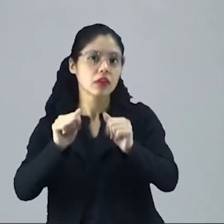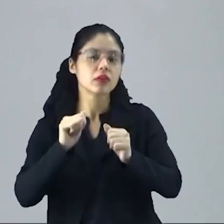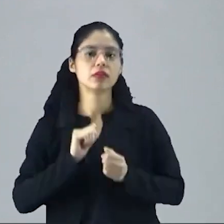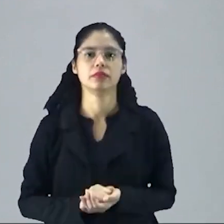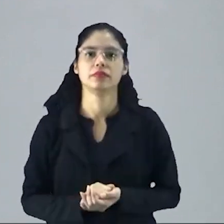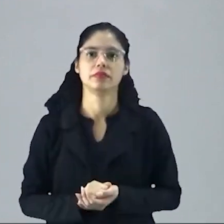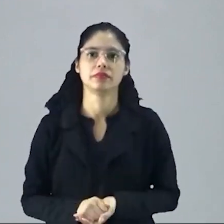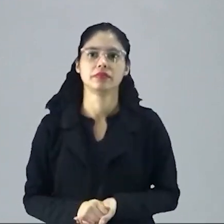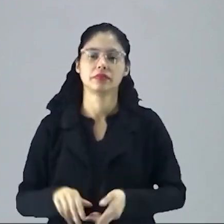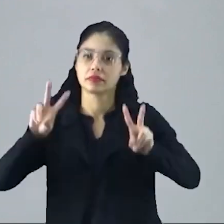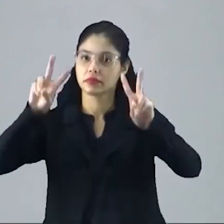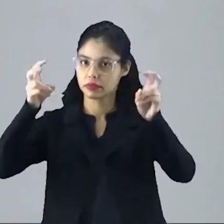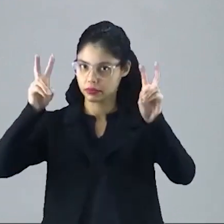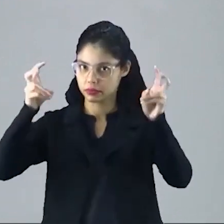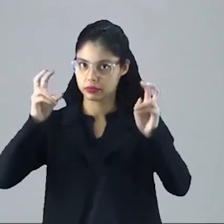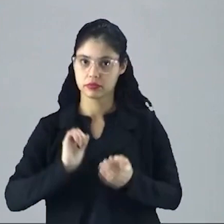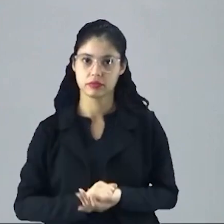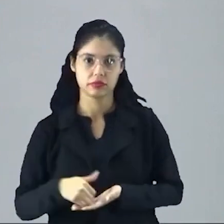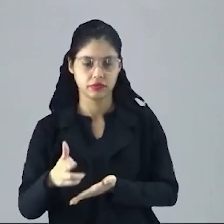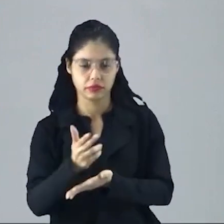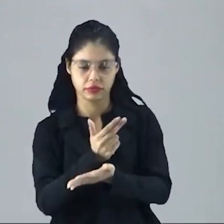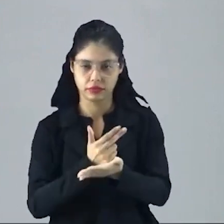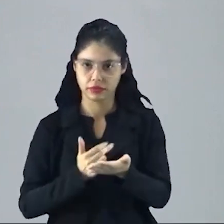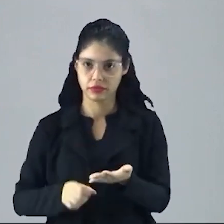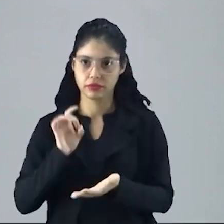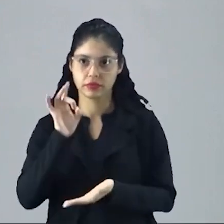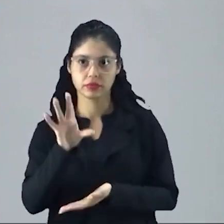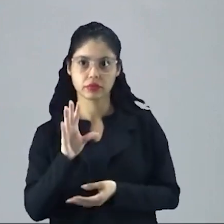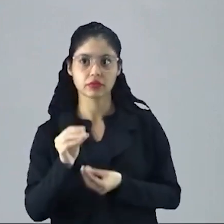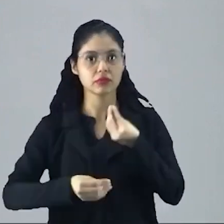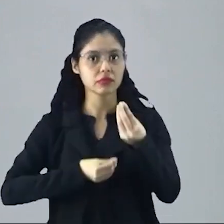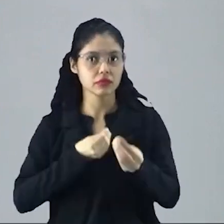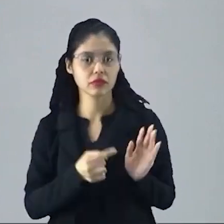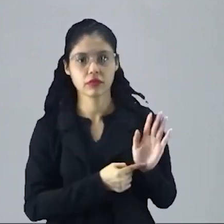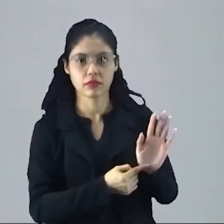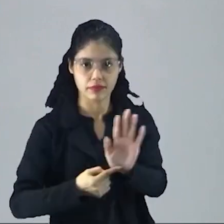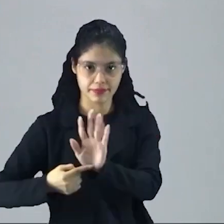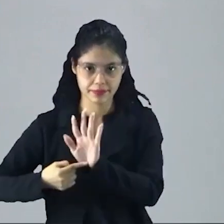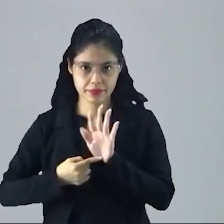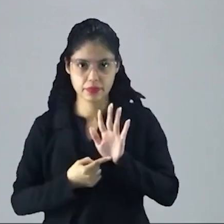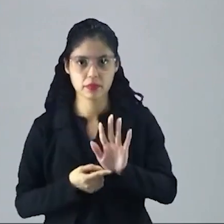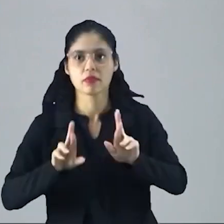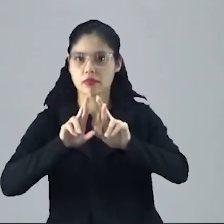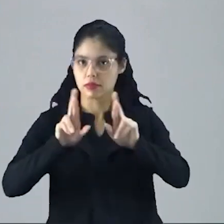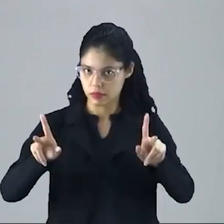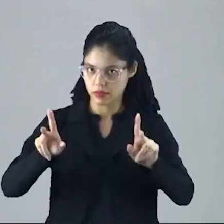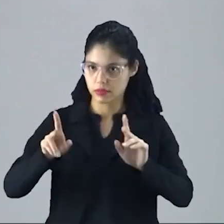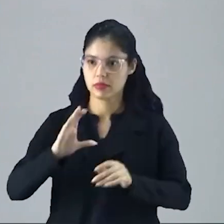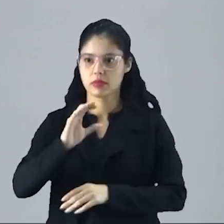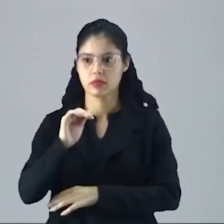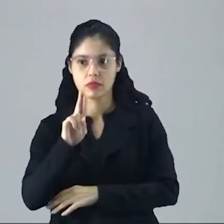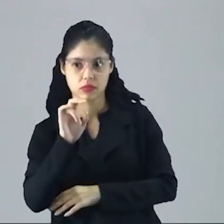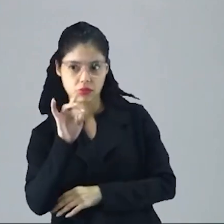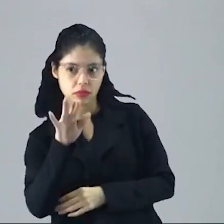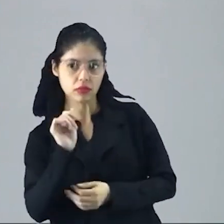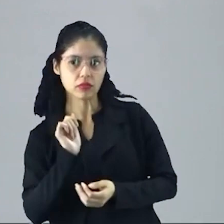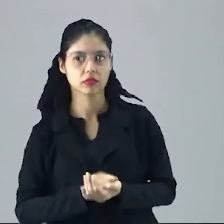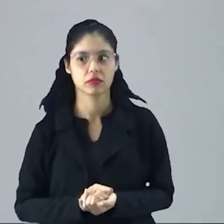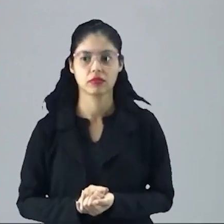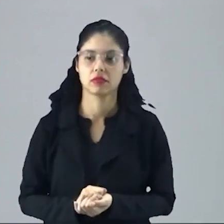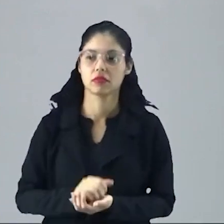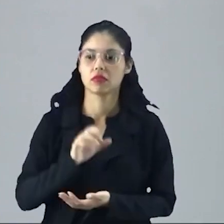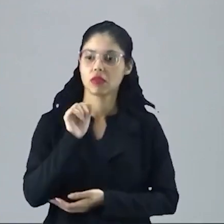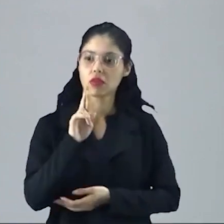vai ser o tema principal desses artistas. Só que a forma de representar vai ser uma forma cubista, uma